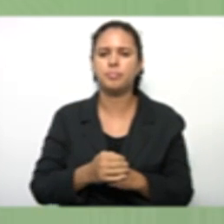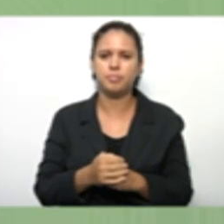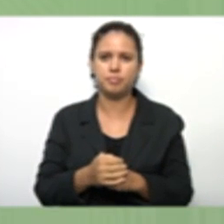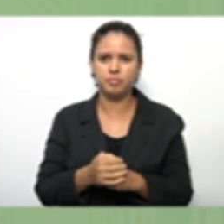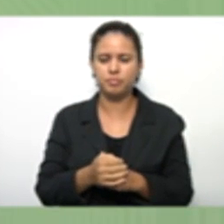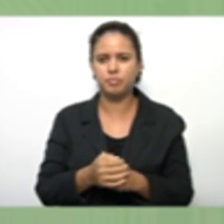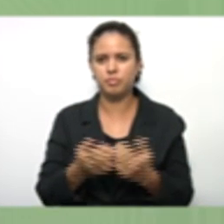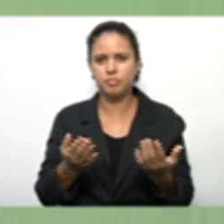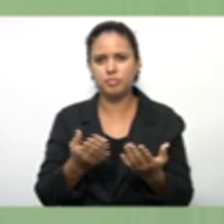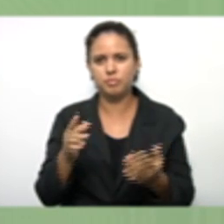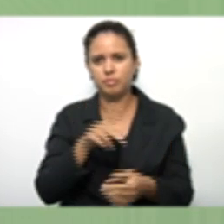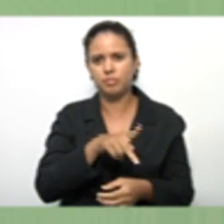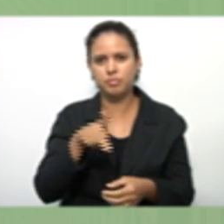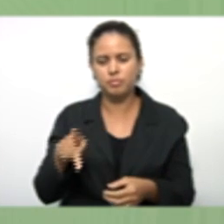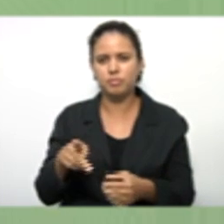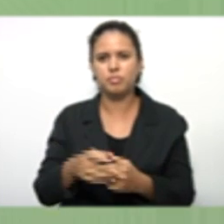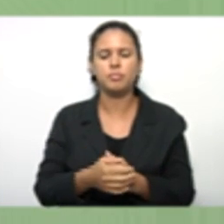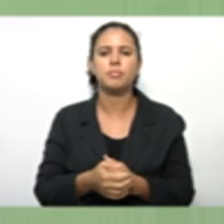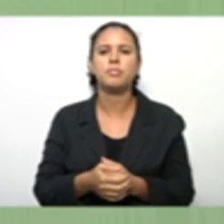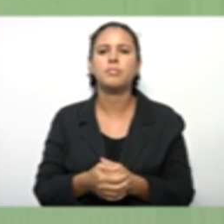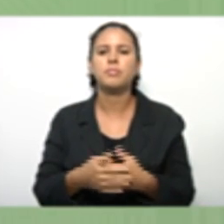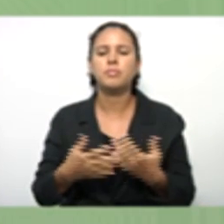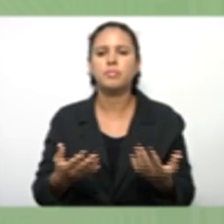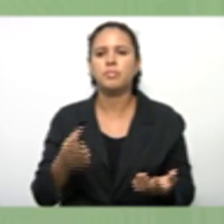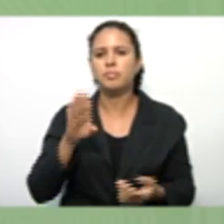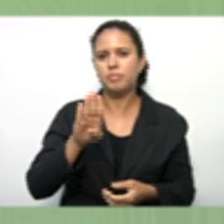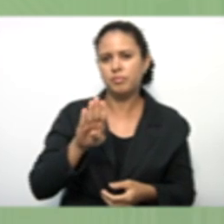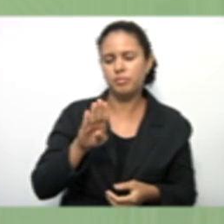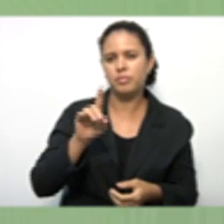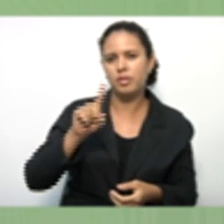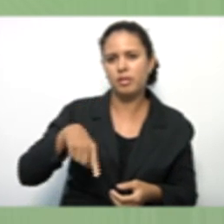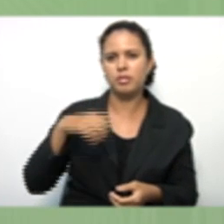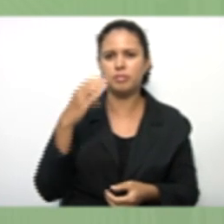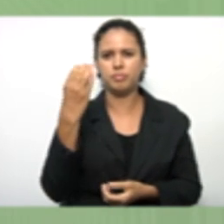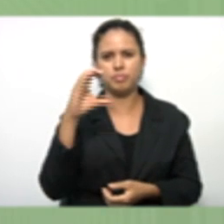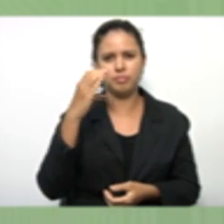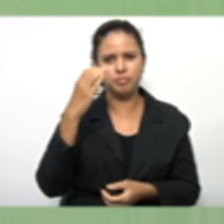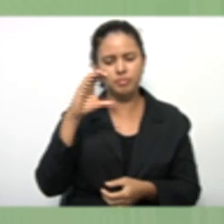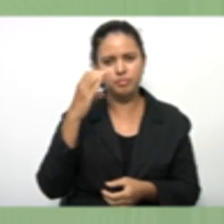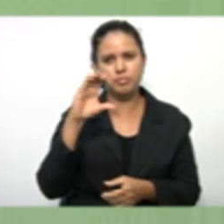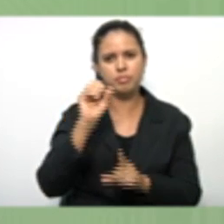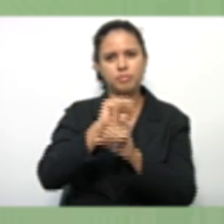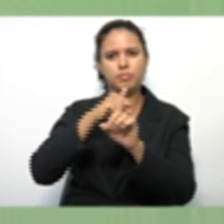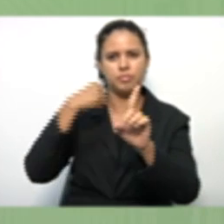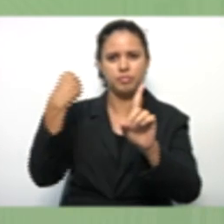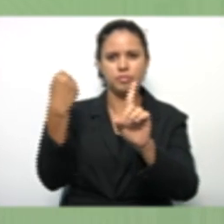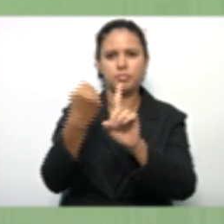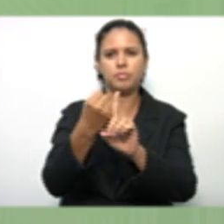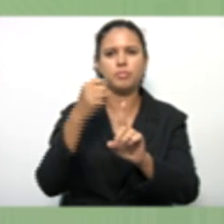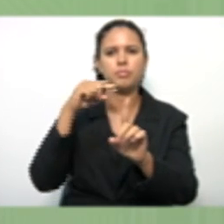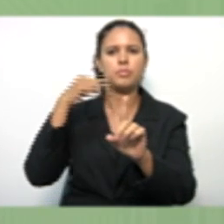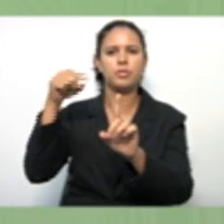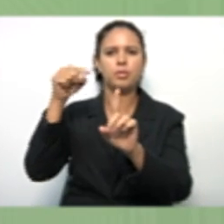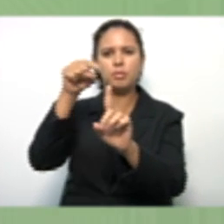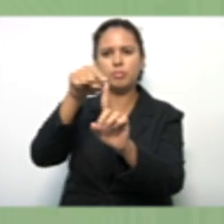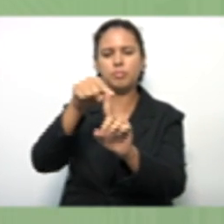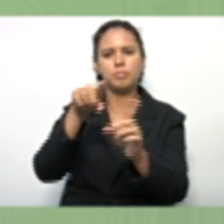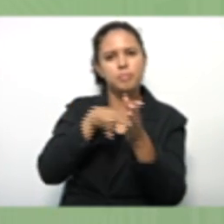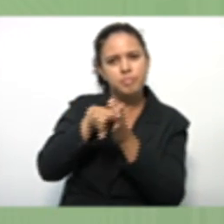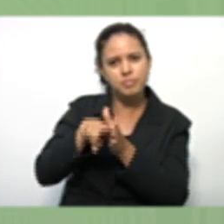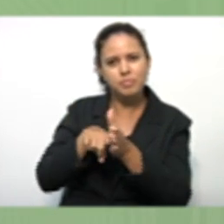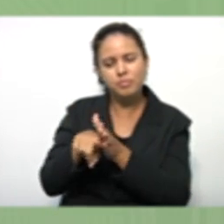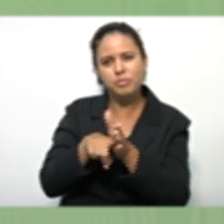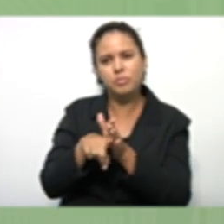lá, professor Noy. B. Alternativa B. É uma ciência sociais e tem por objetivo